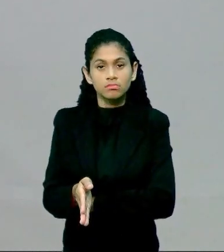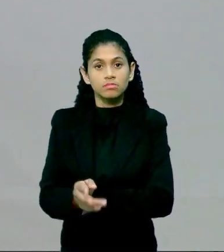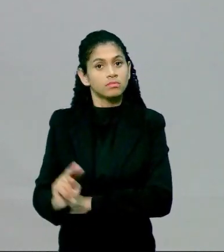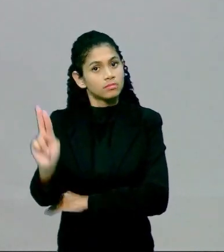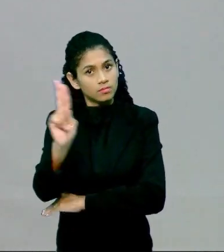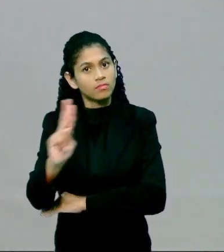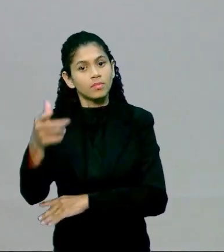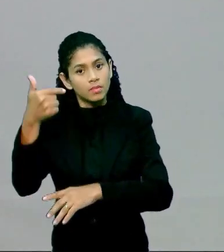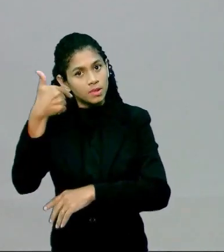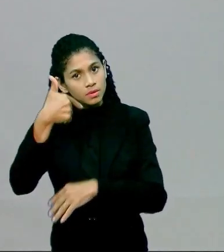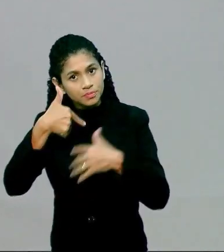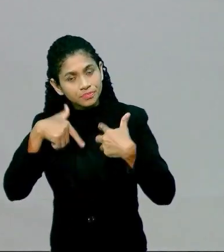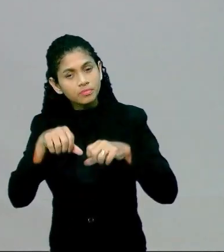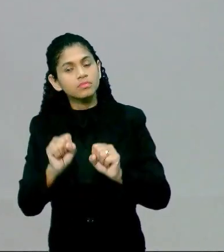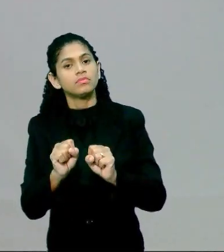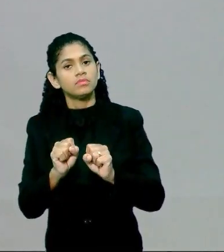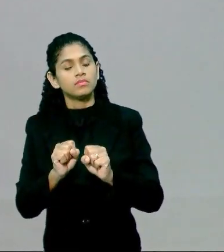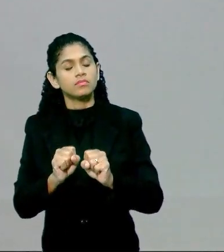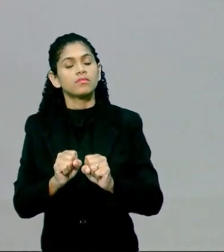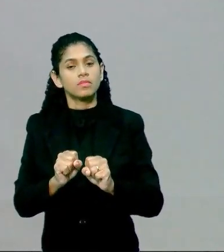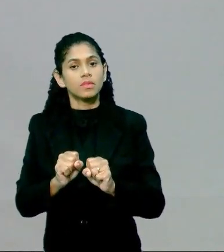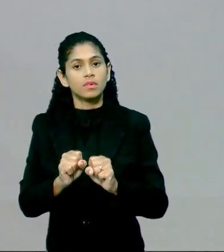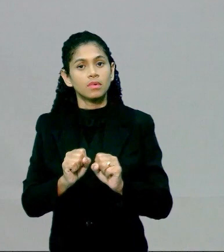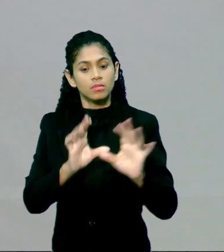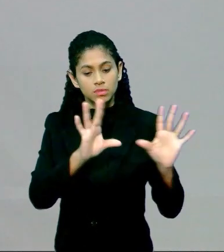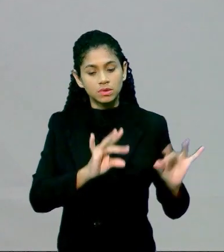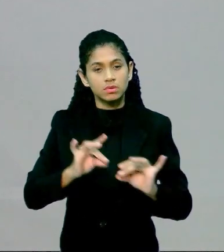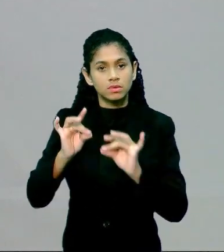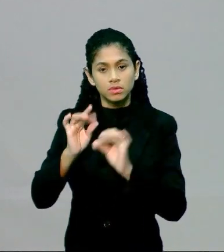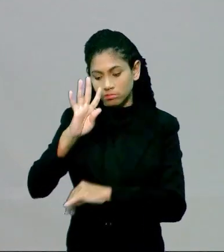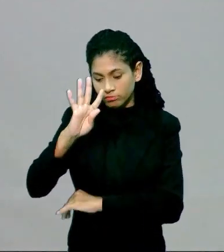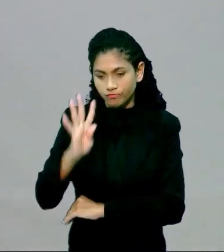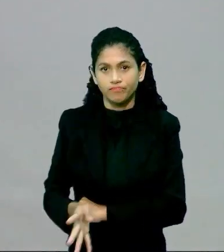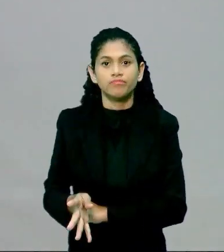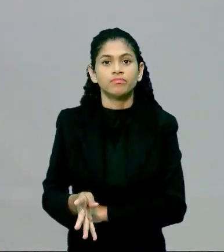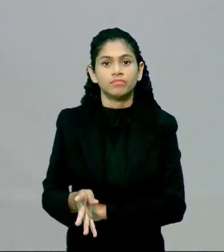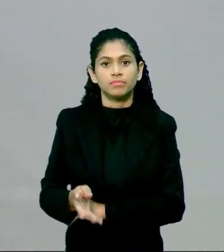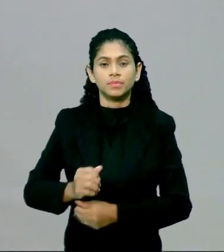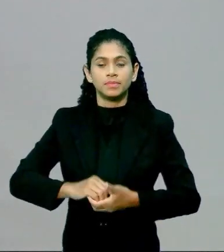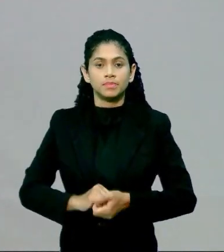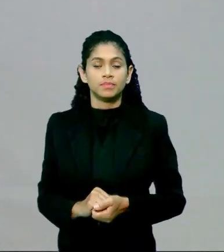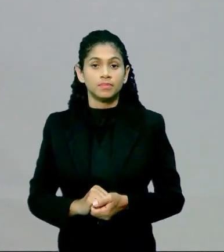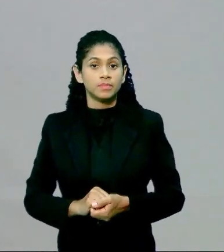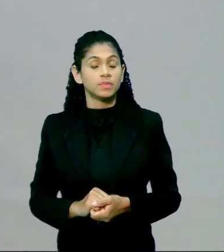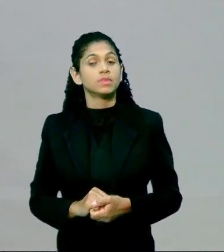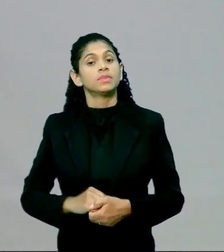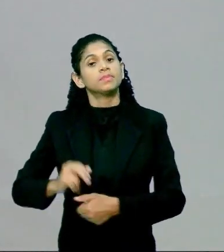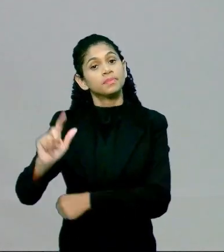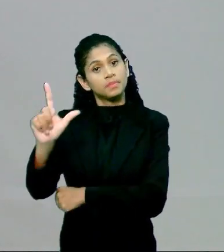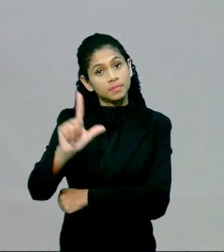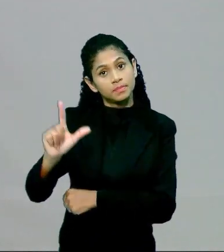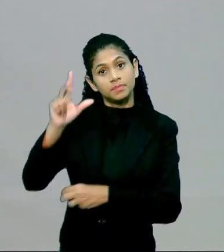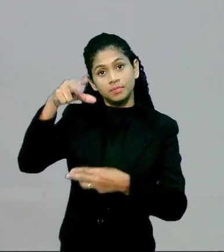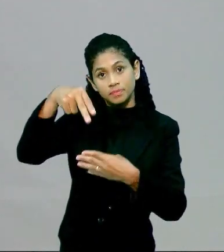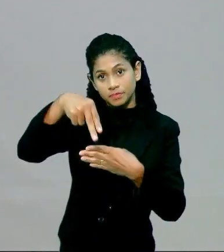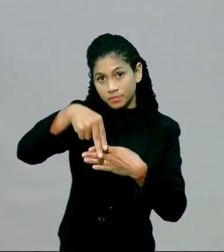essa linguagem de forma elaborada para trazer a minha crítica direta. Então, a literatura de cordel, ela tem